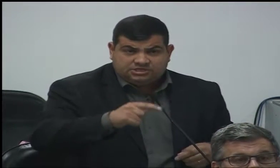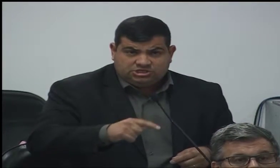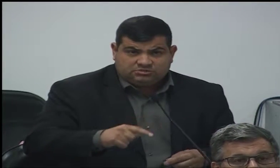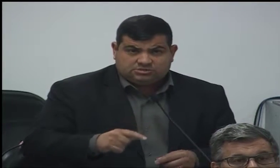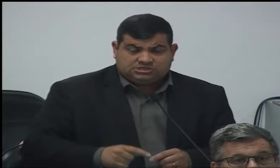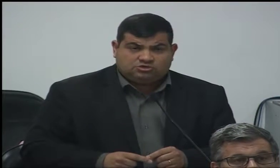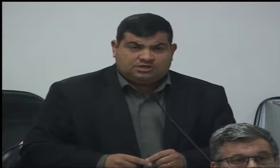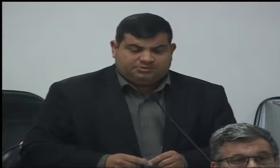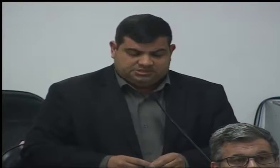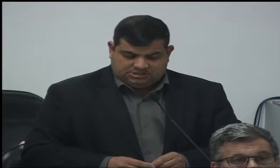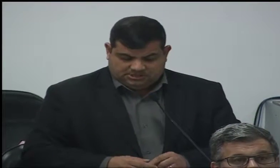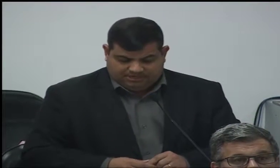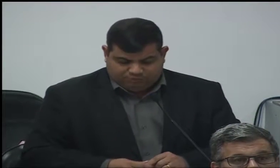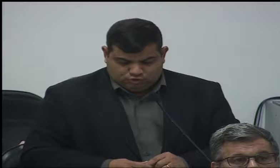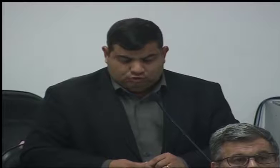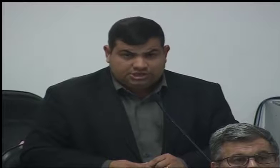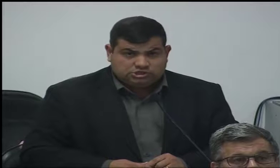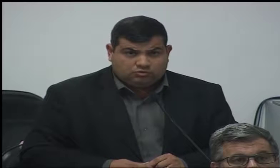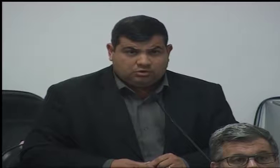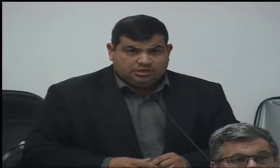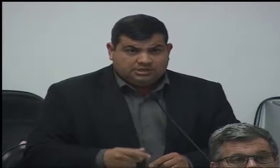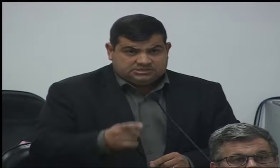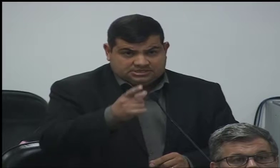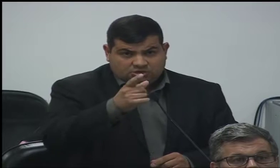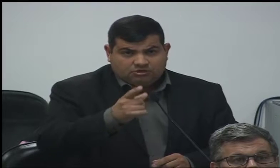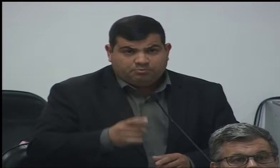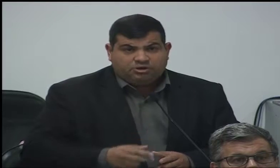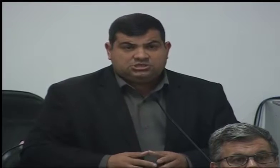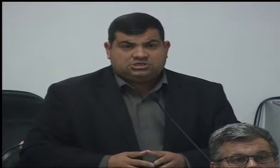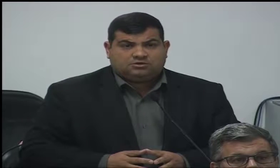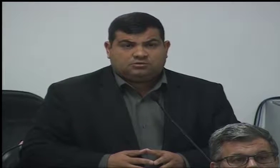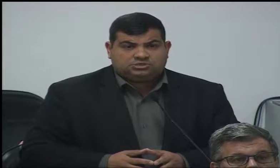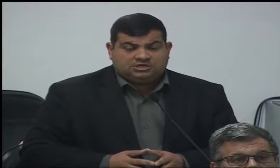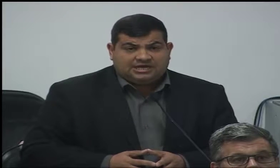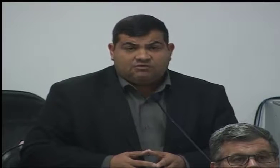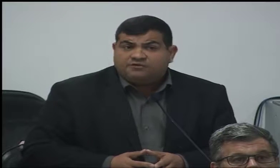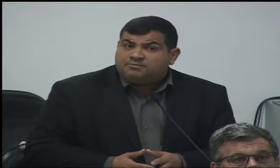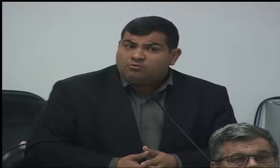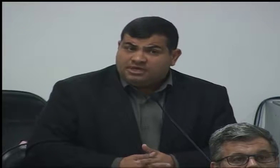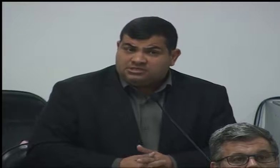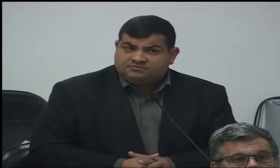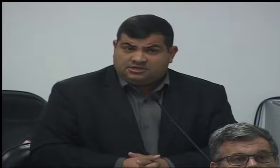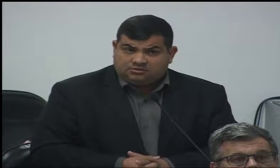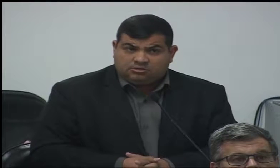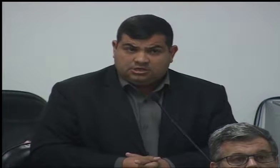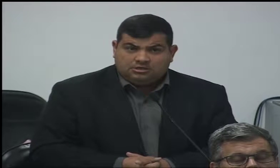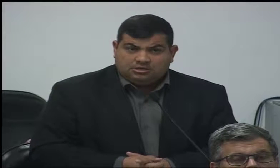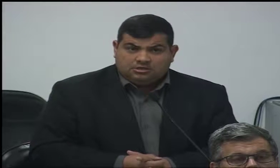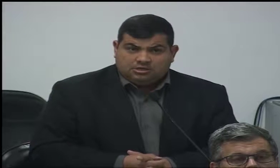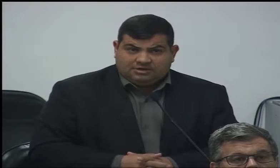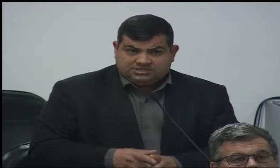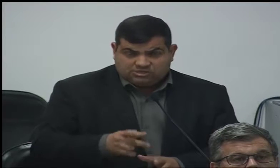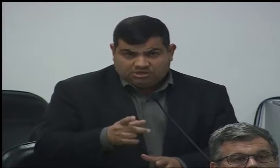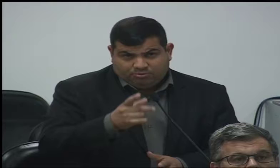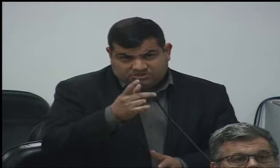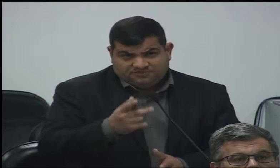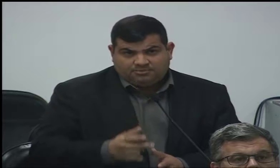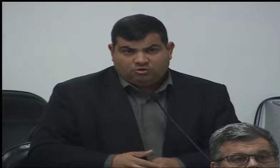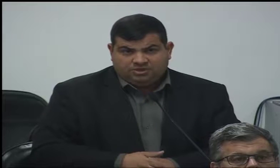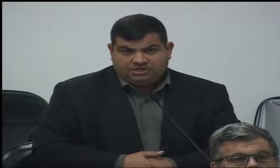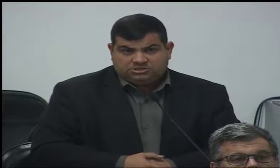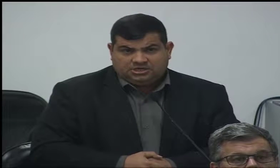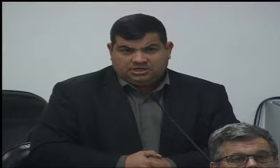e acredito, se a senhora pedir até para o jurídico, se a senhora não pode consertá-lo verbalmente, vereadora. Eu acho que a senhora